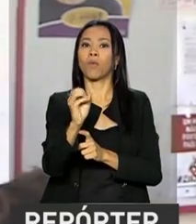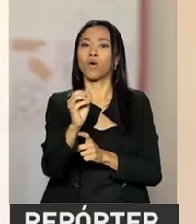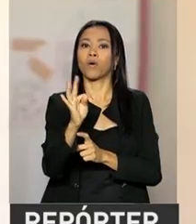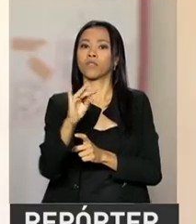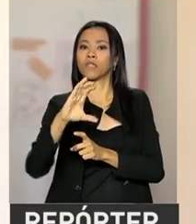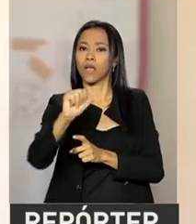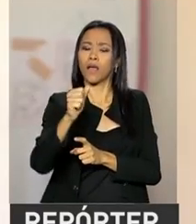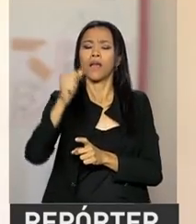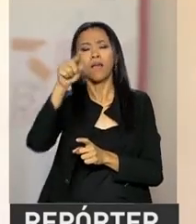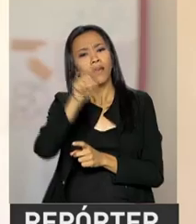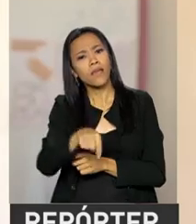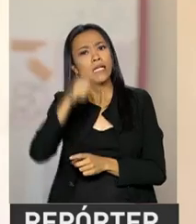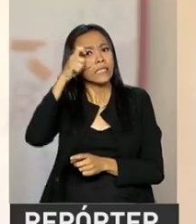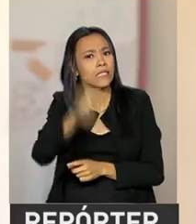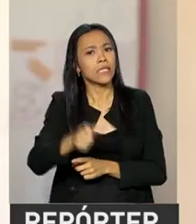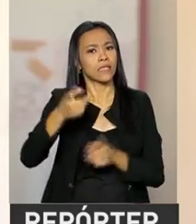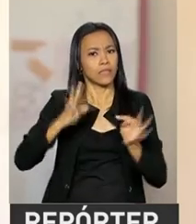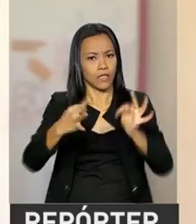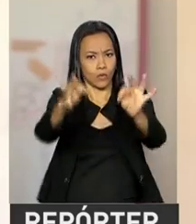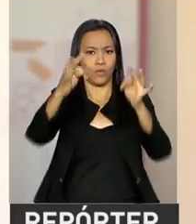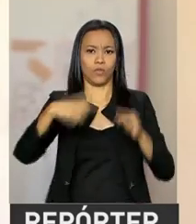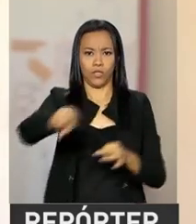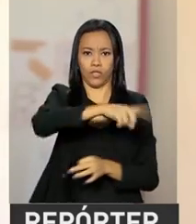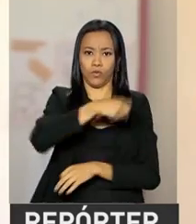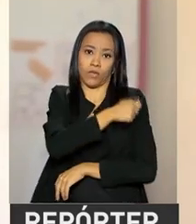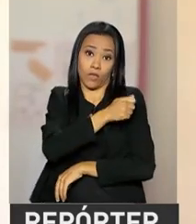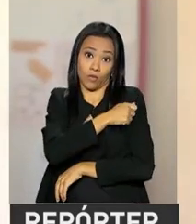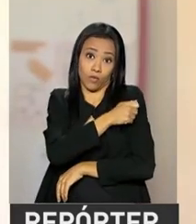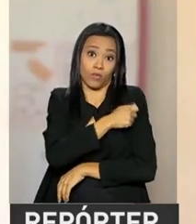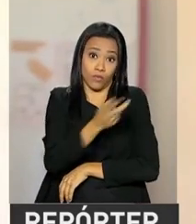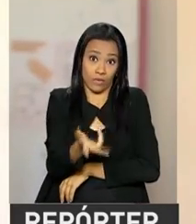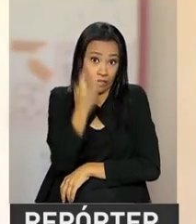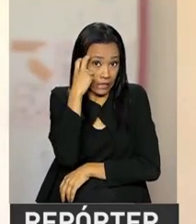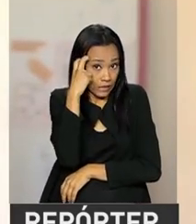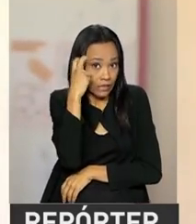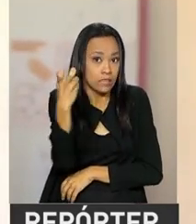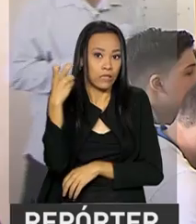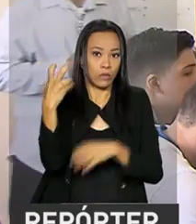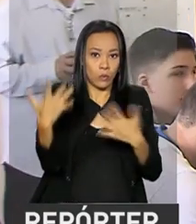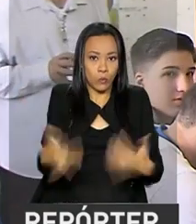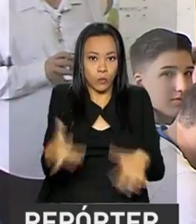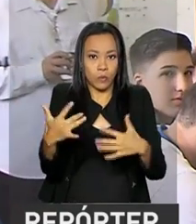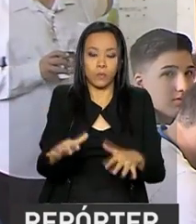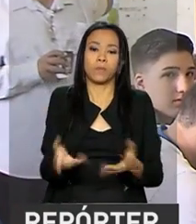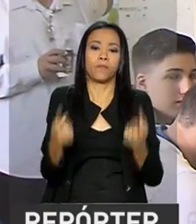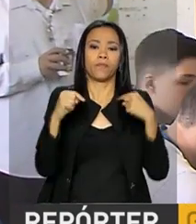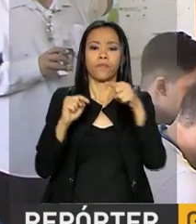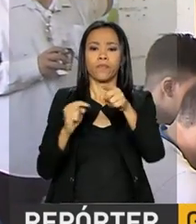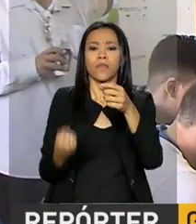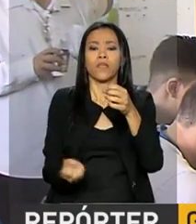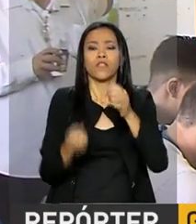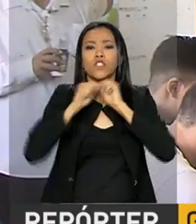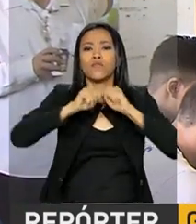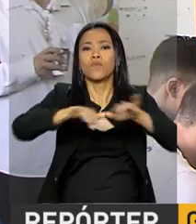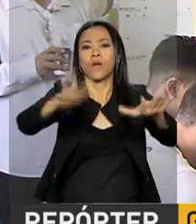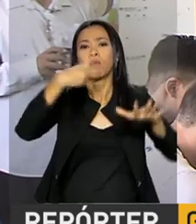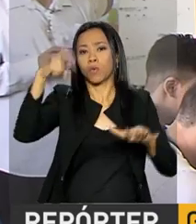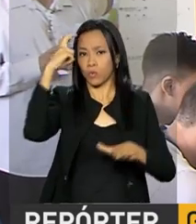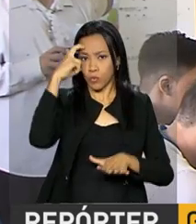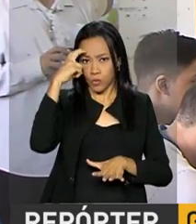com interesse em tecnologia, como em máquinas de inteligência artificial. Criar a cultura da robótica